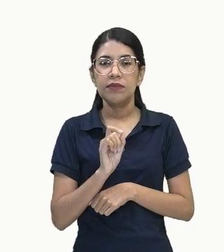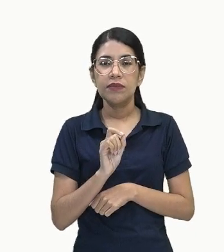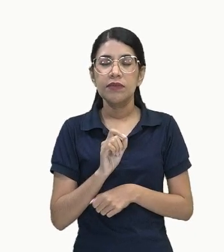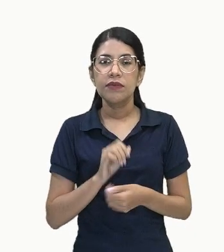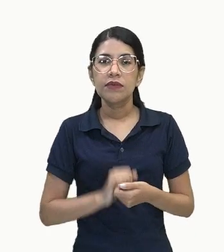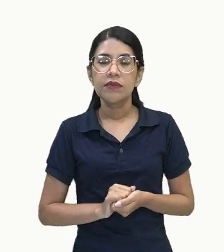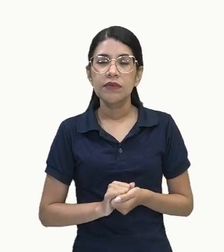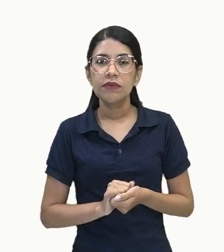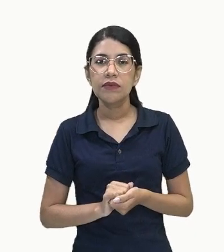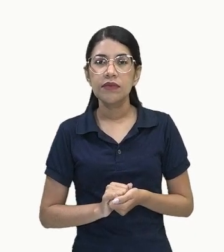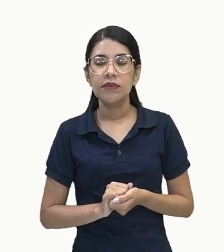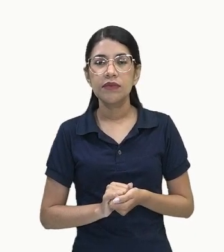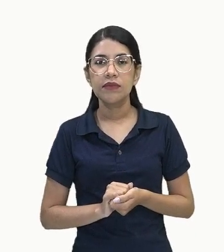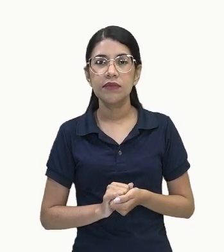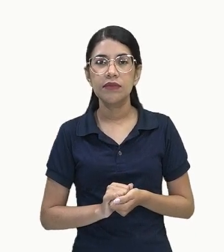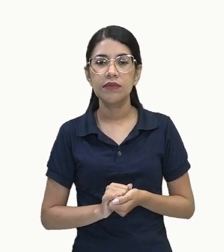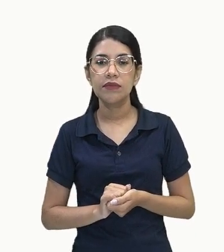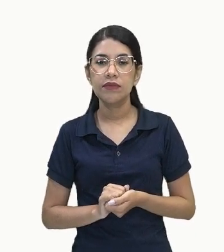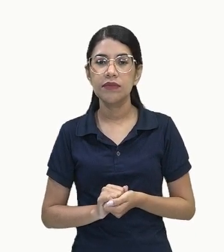distribuição de